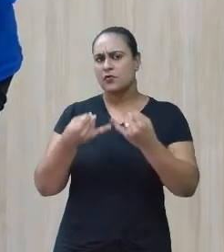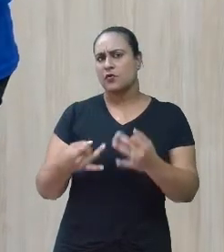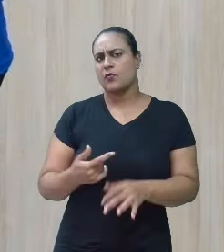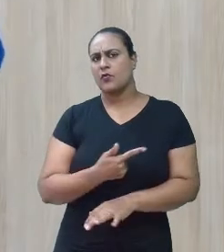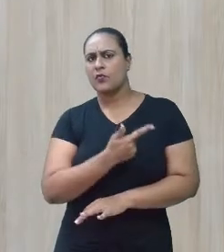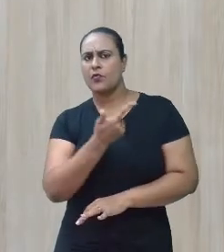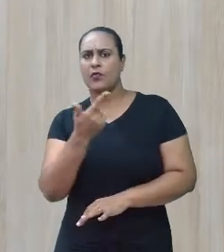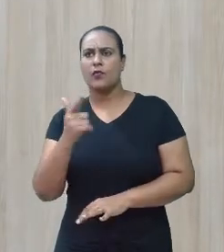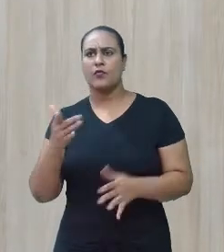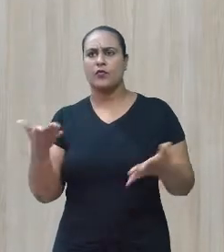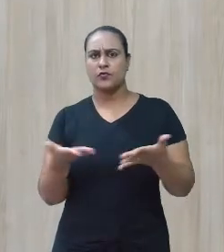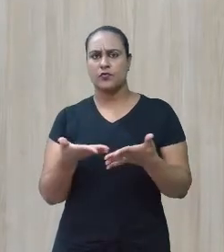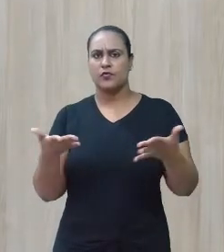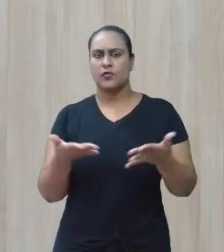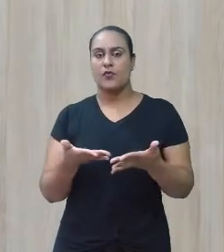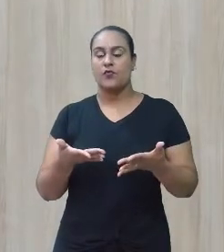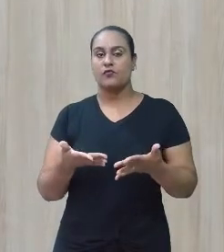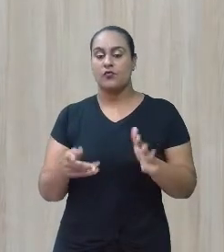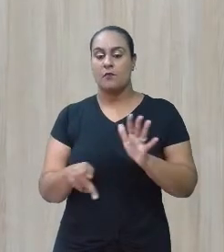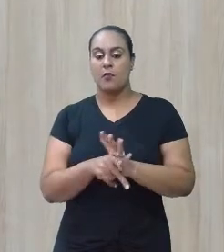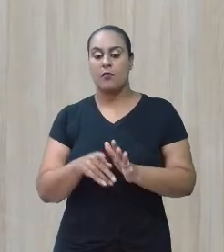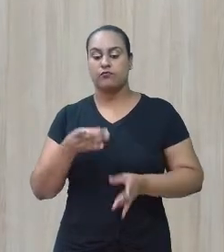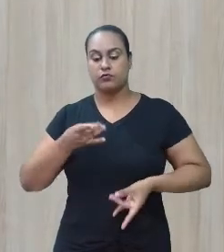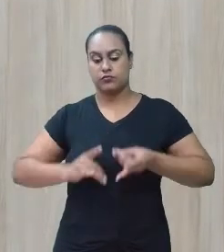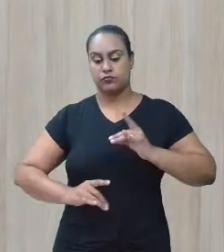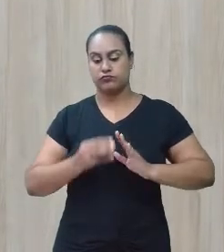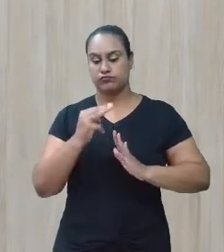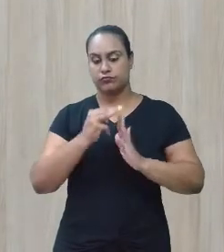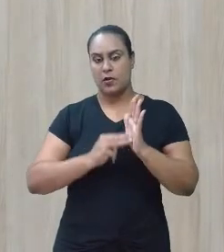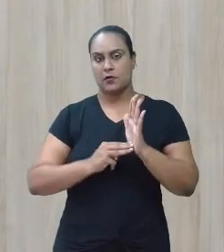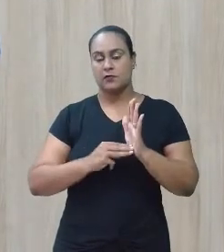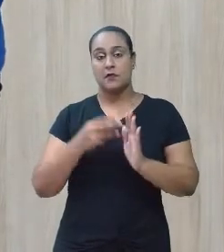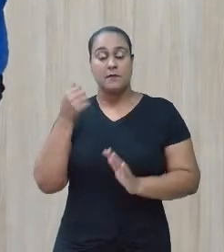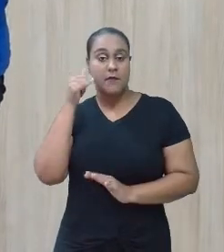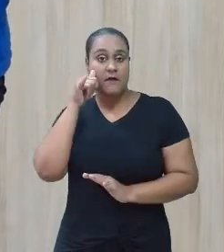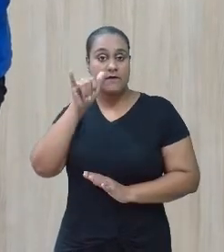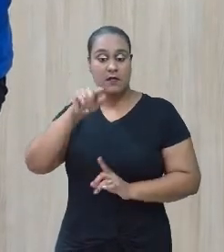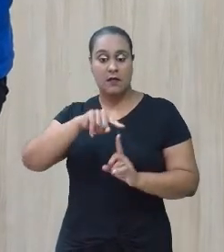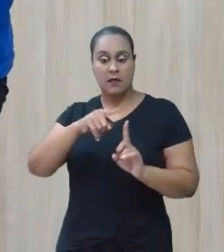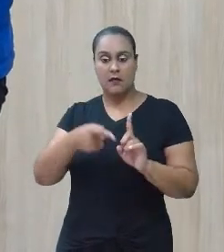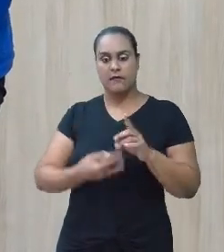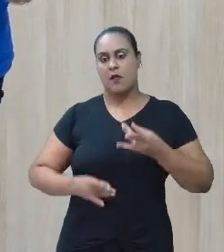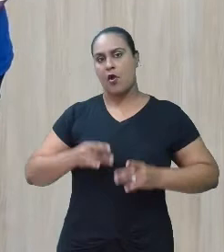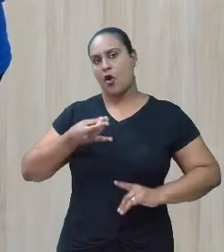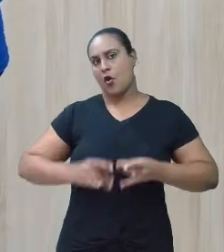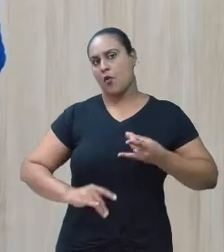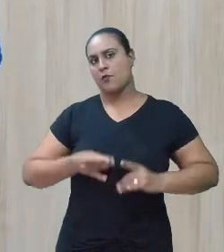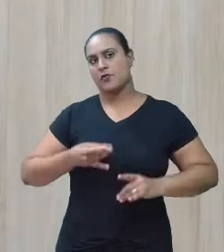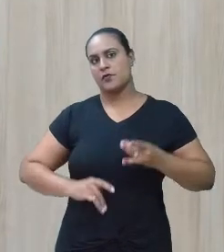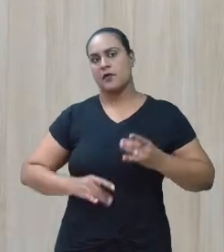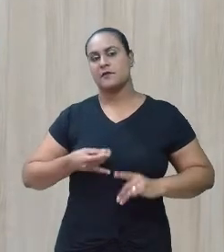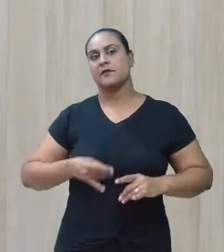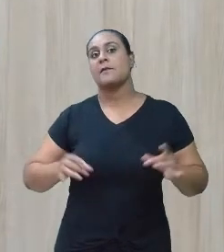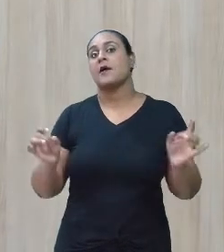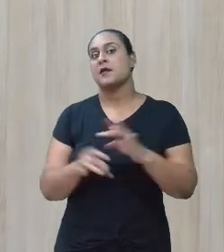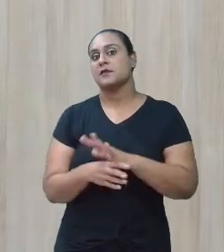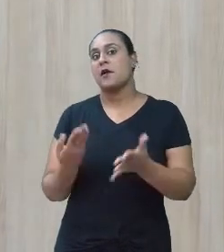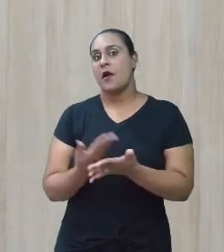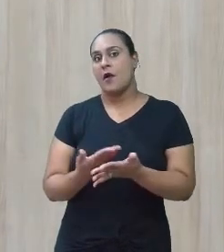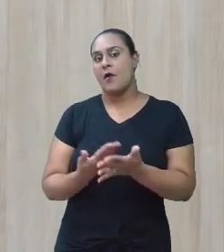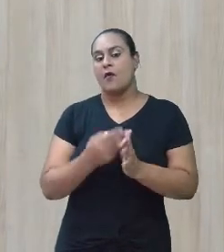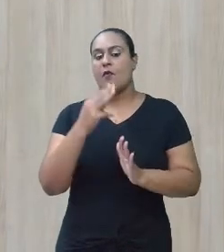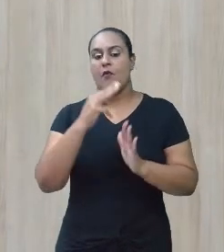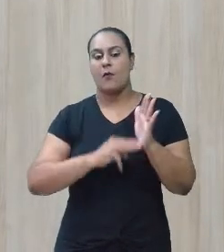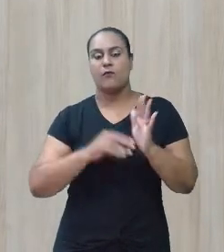barreira, e hoje vamos falar sobre os métodos contraceptivos hormonais e outros para encerrar nossas aulas sobre os